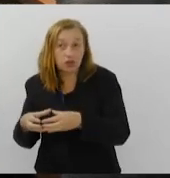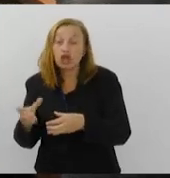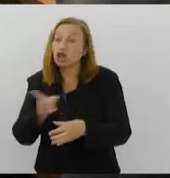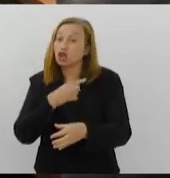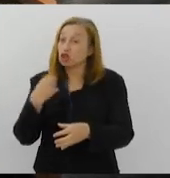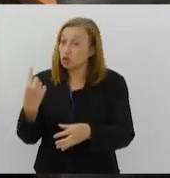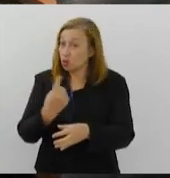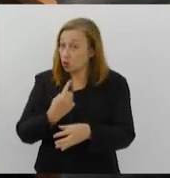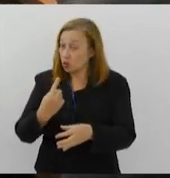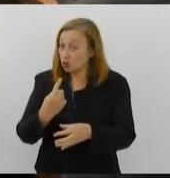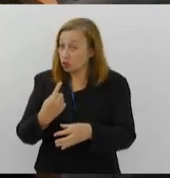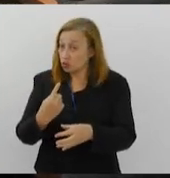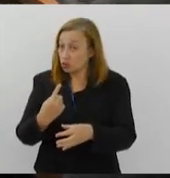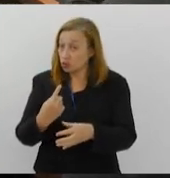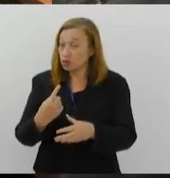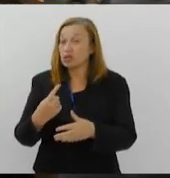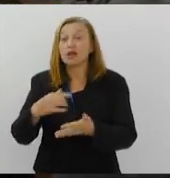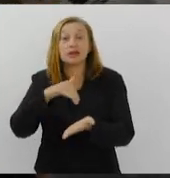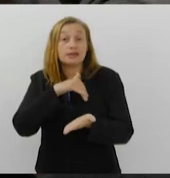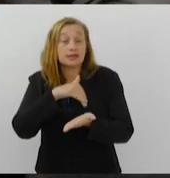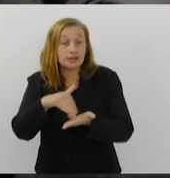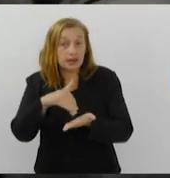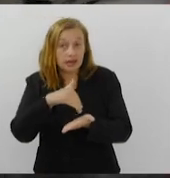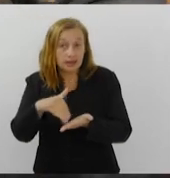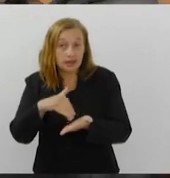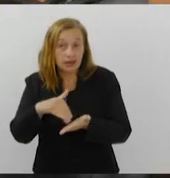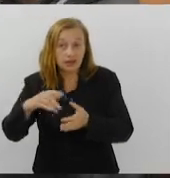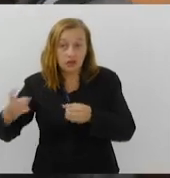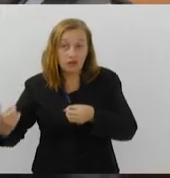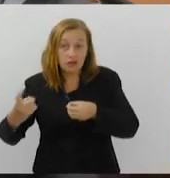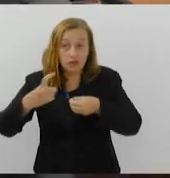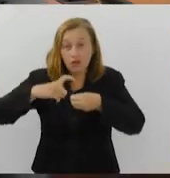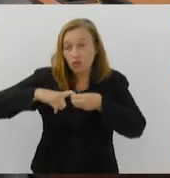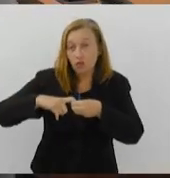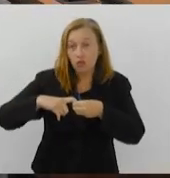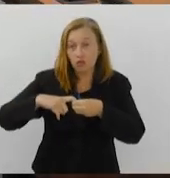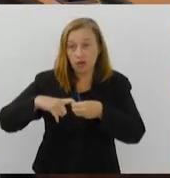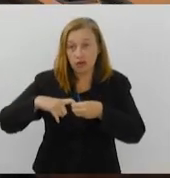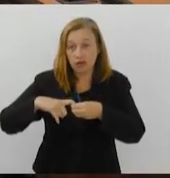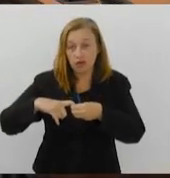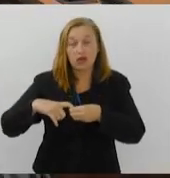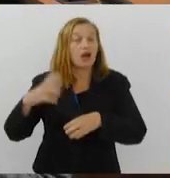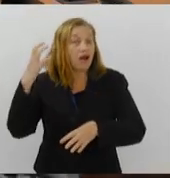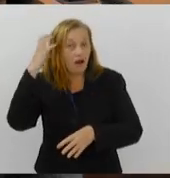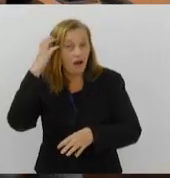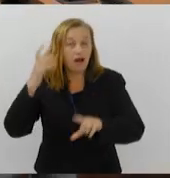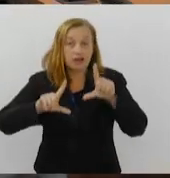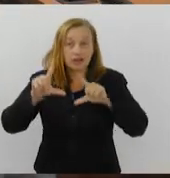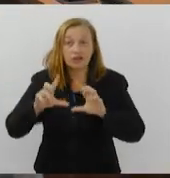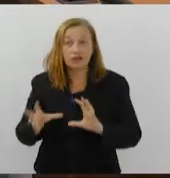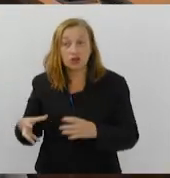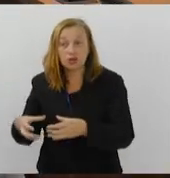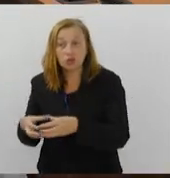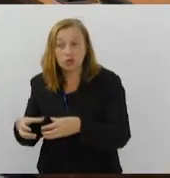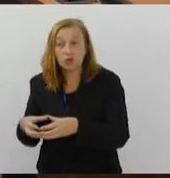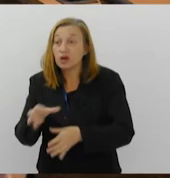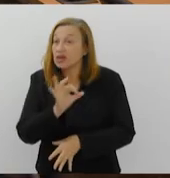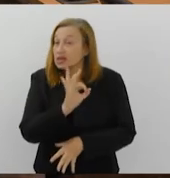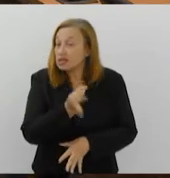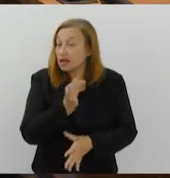órgãos públicos, as nossas secretarias, veiculem, através das rádios e TVs comunitárias